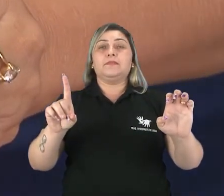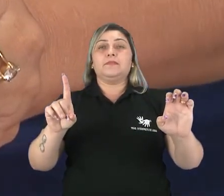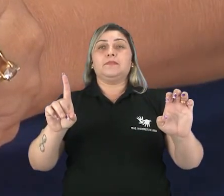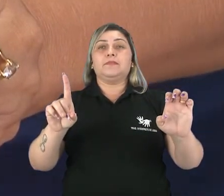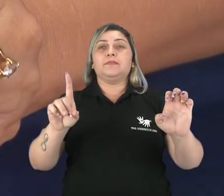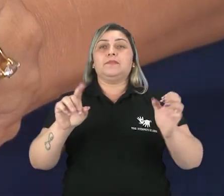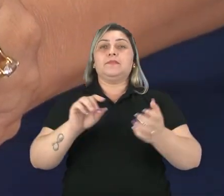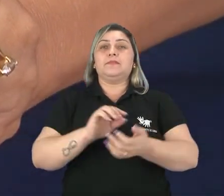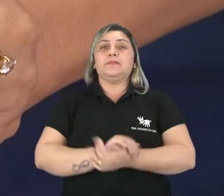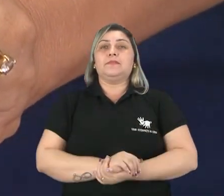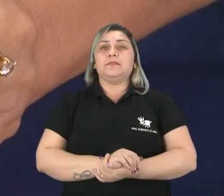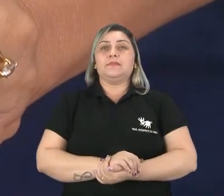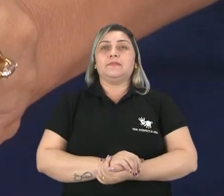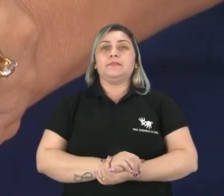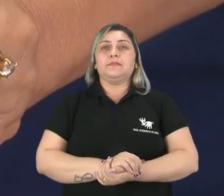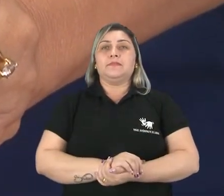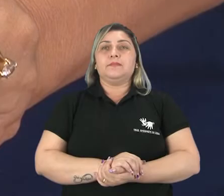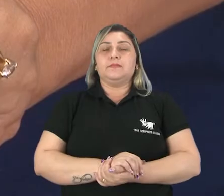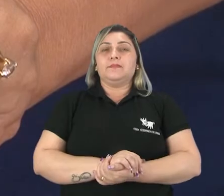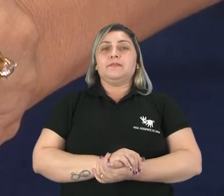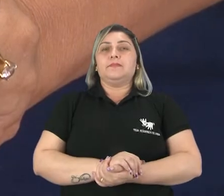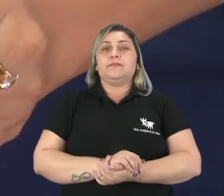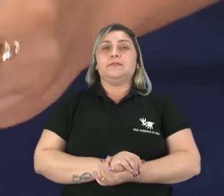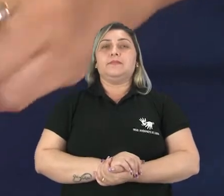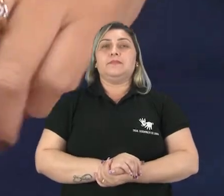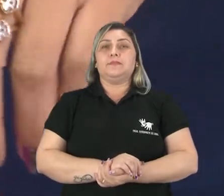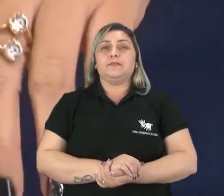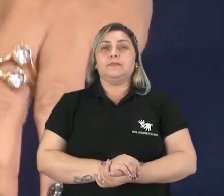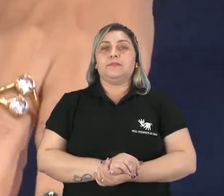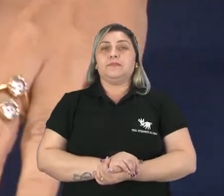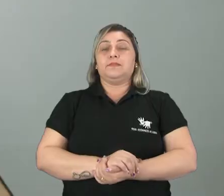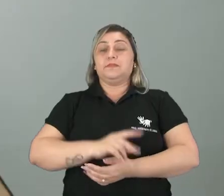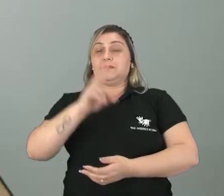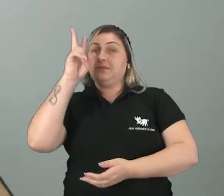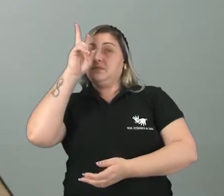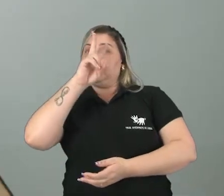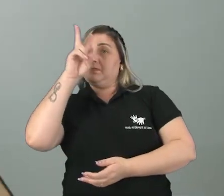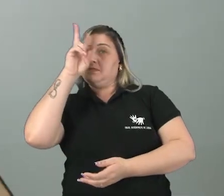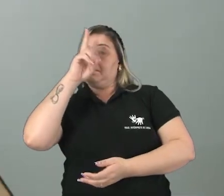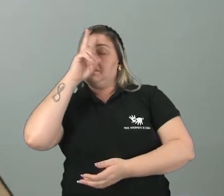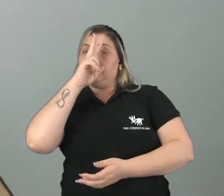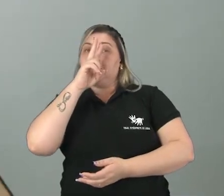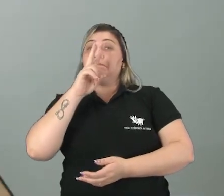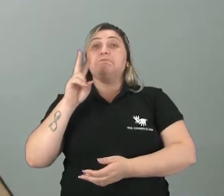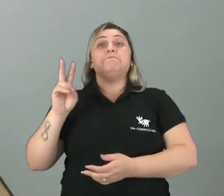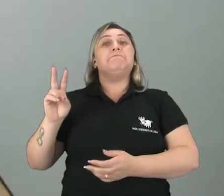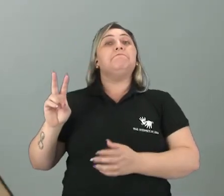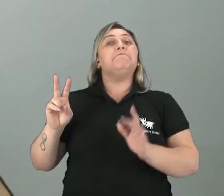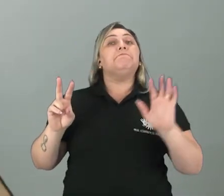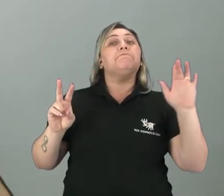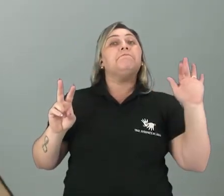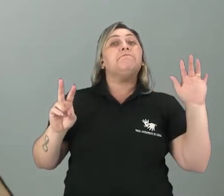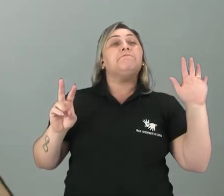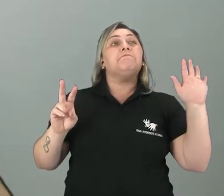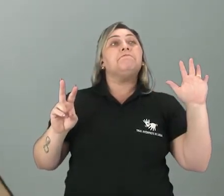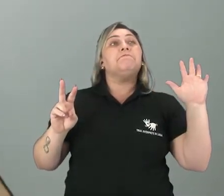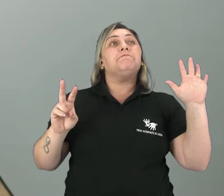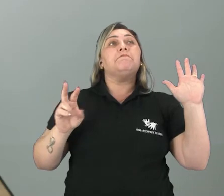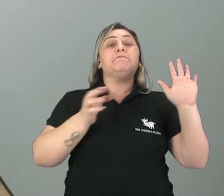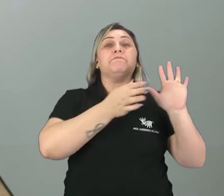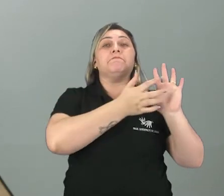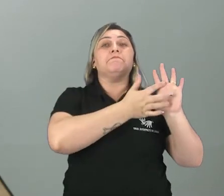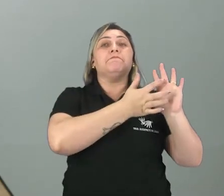desculpa para a esquerda ou para a direita lembram que na minha mão esquerda eu tenho que